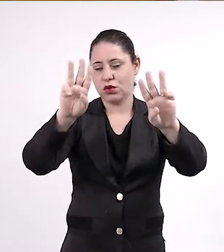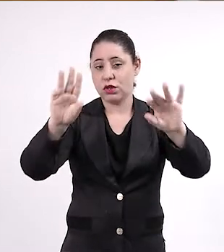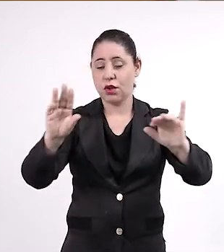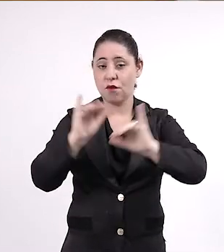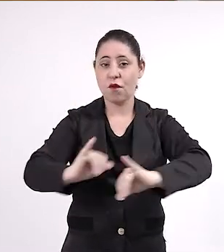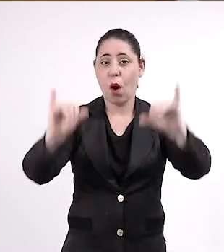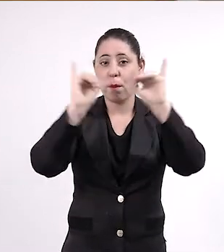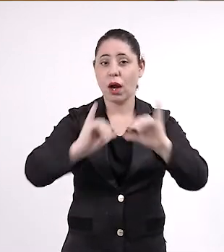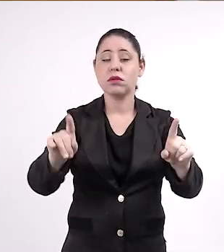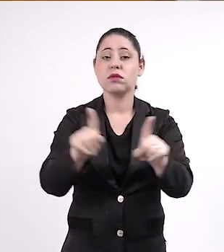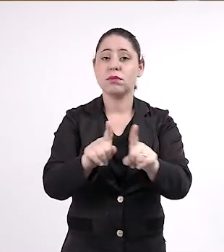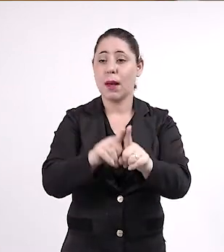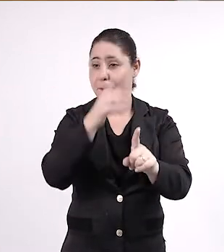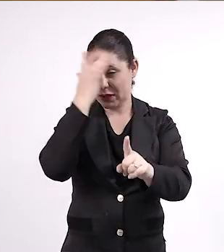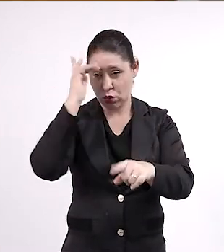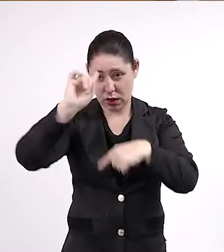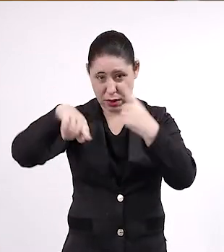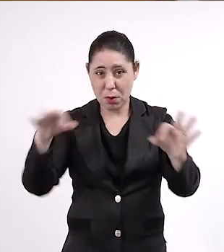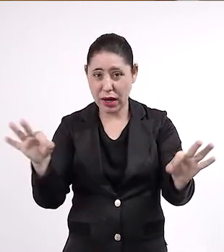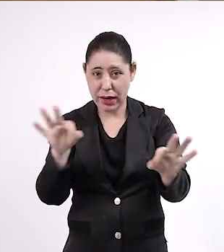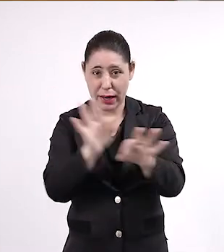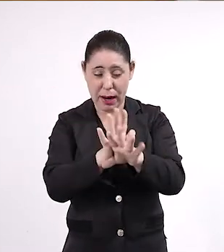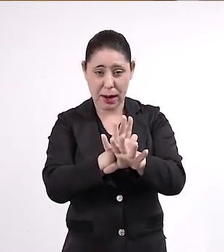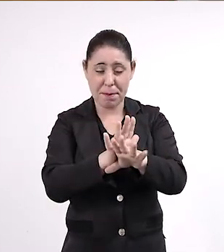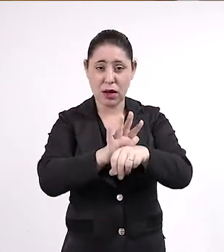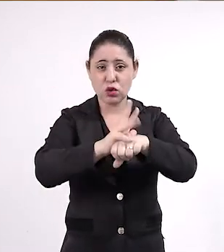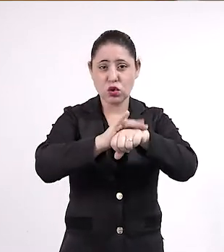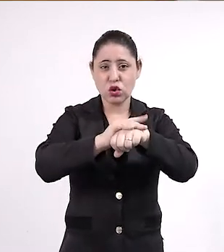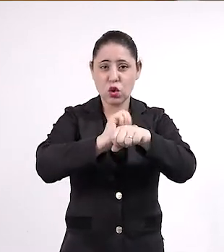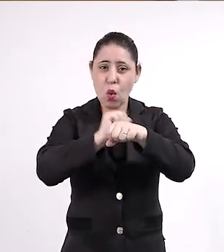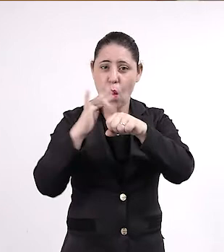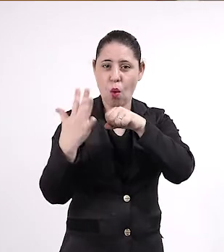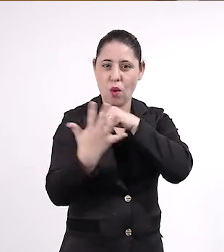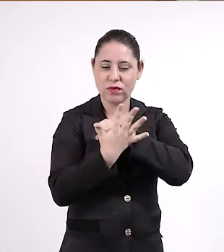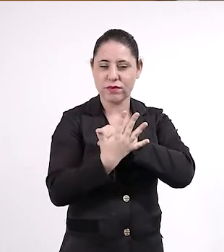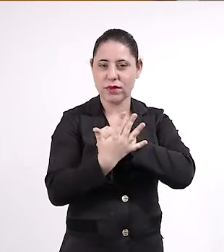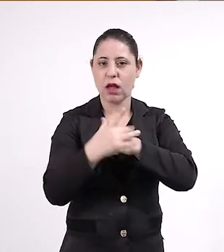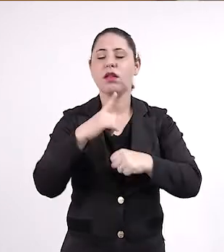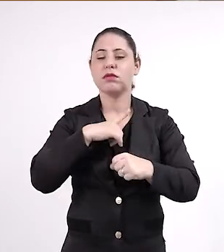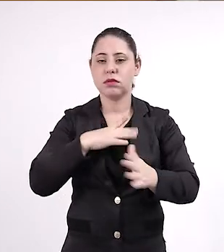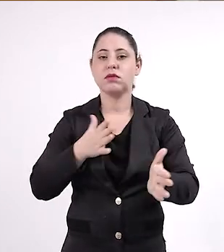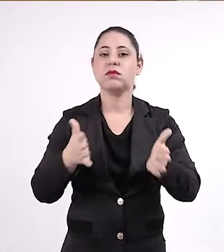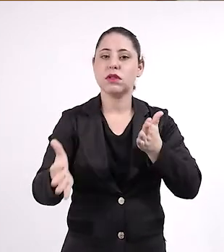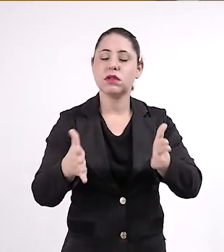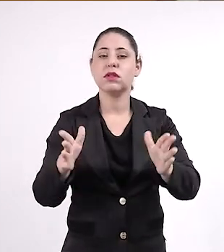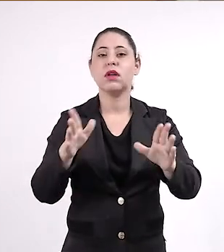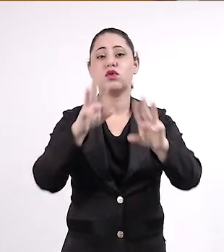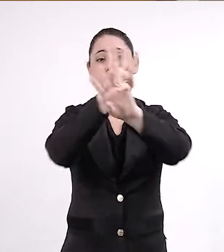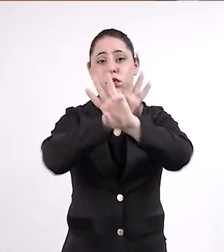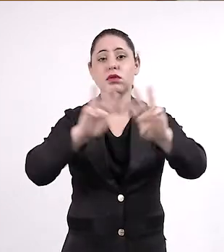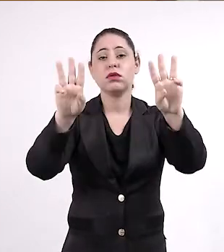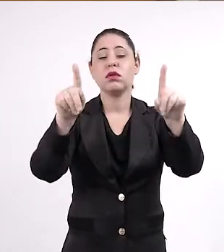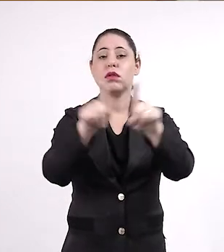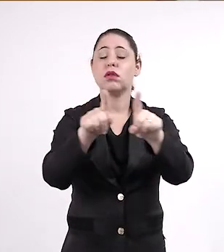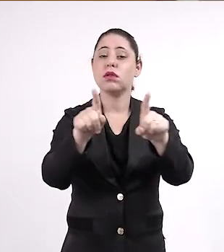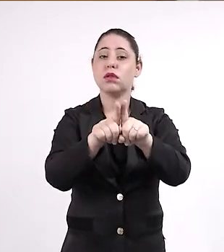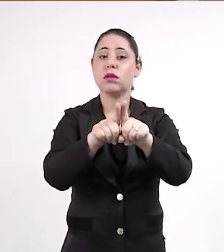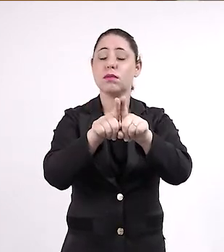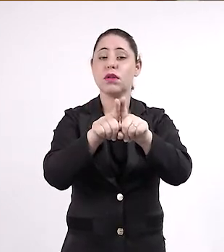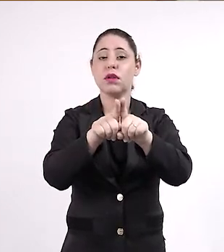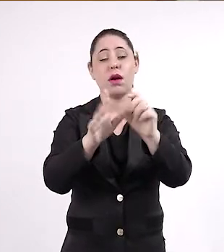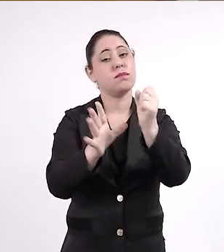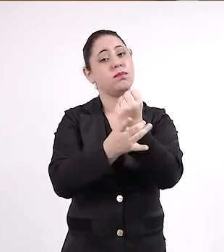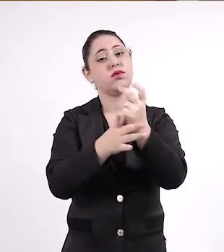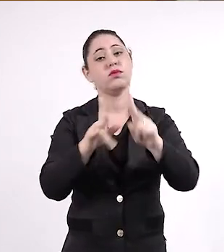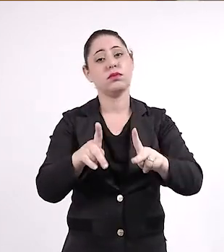pessoas passem a ter também, mesmo depois do fim da pandemia, esse canal a mais à sua disposição para